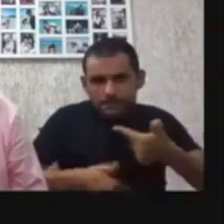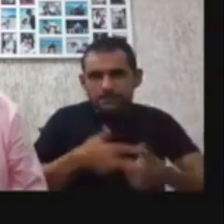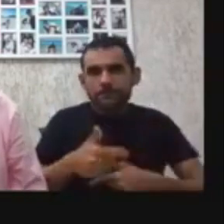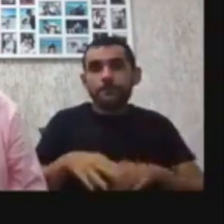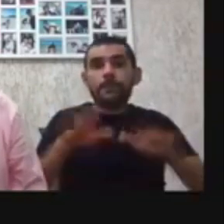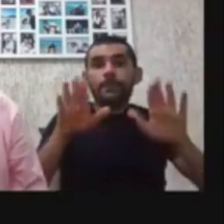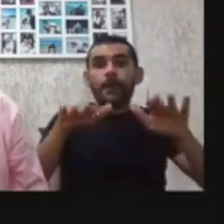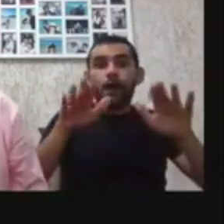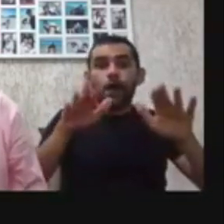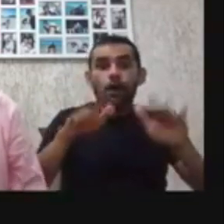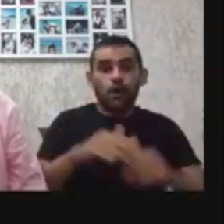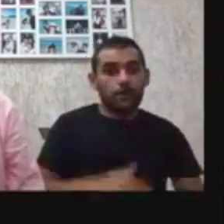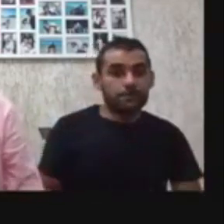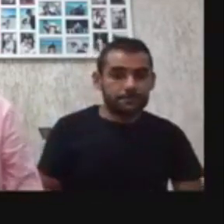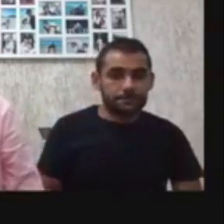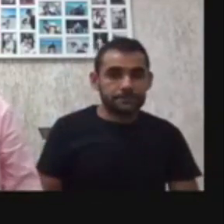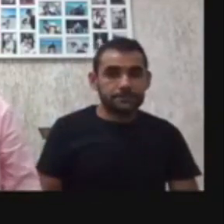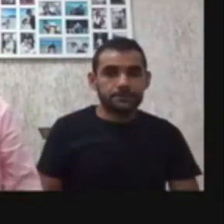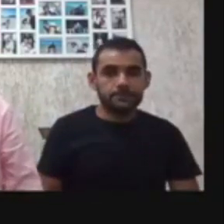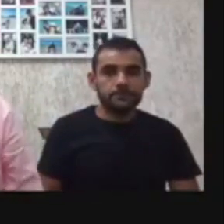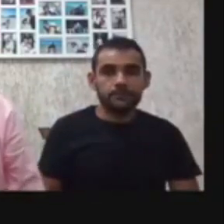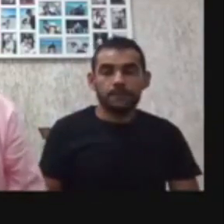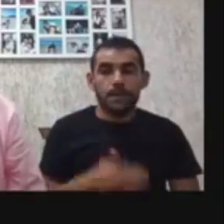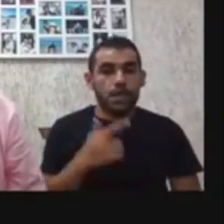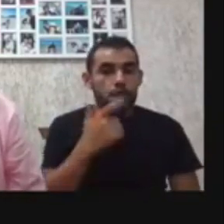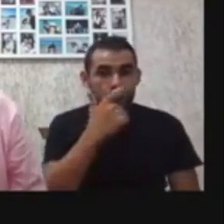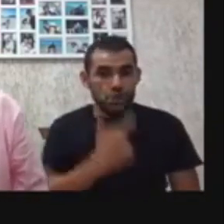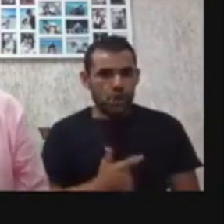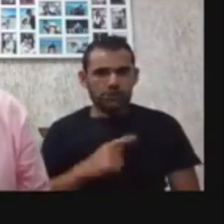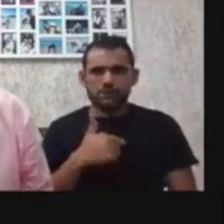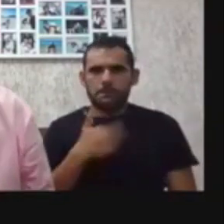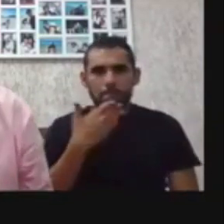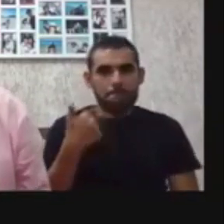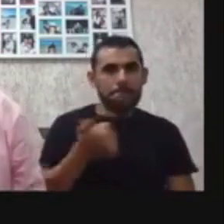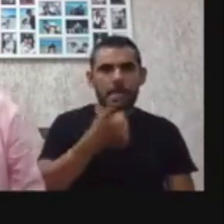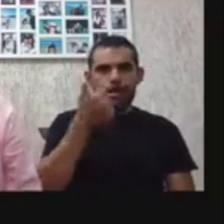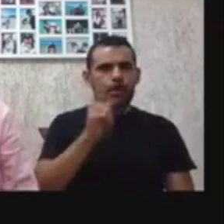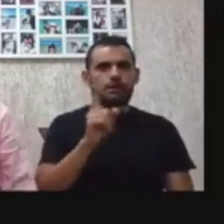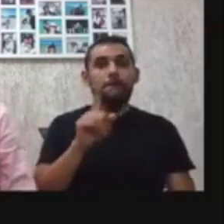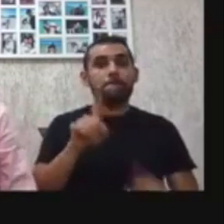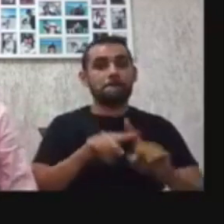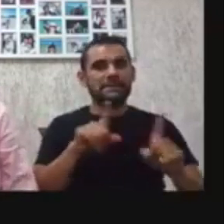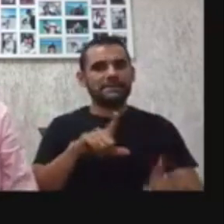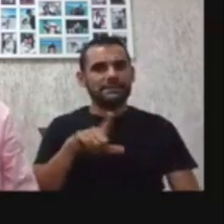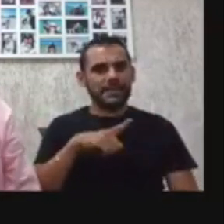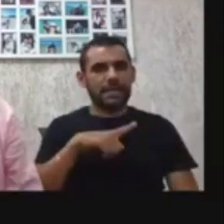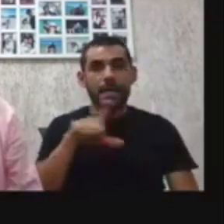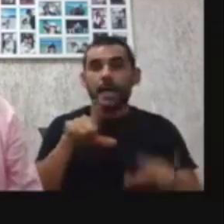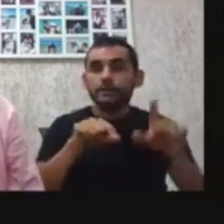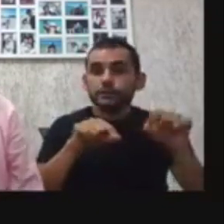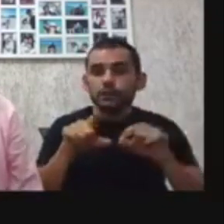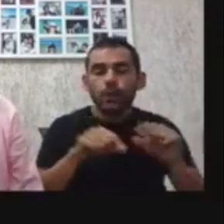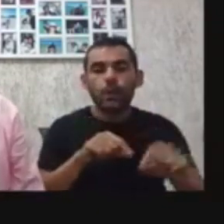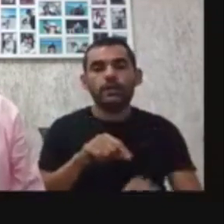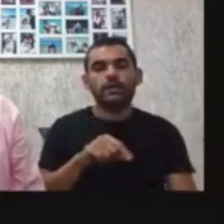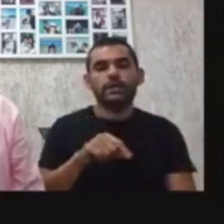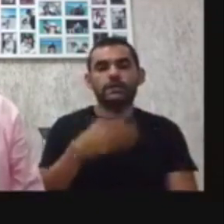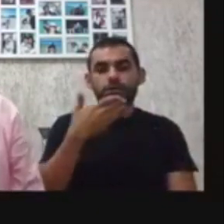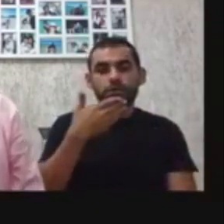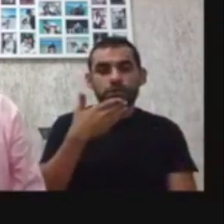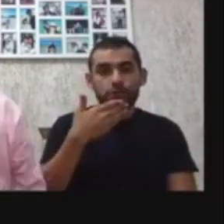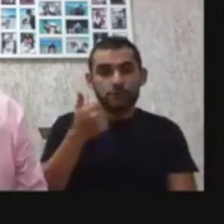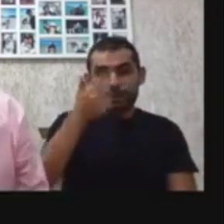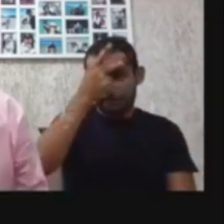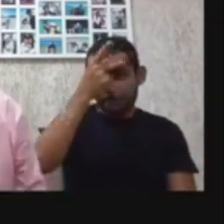população, só, não somos melhor do que ninguém, mas vocês têm opção. A opção de uma